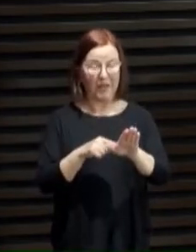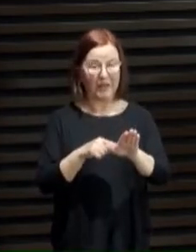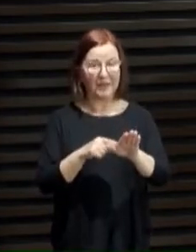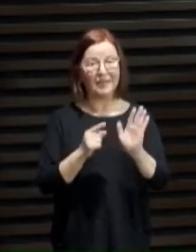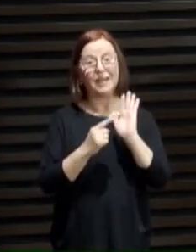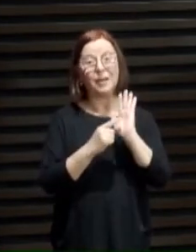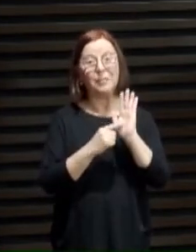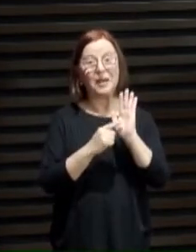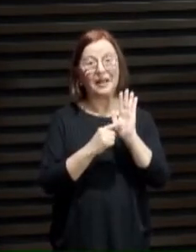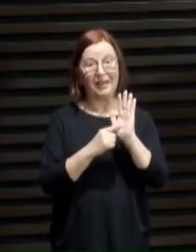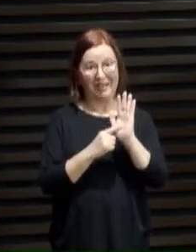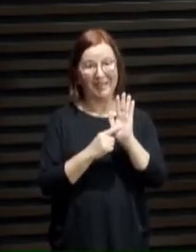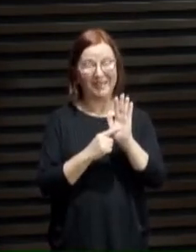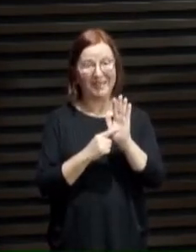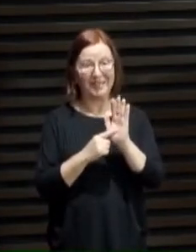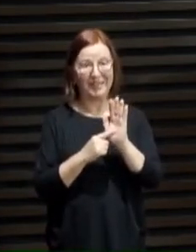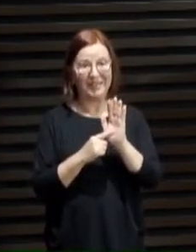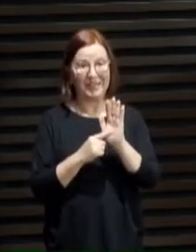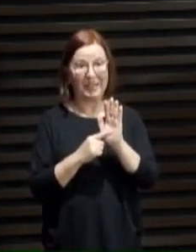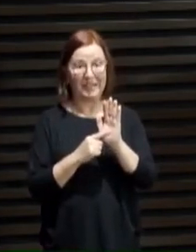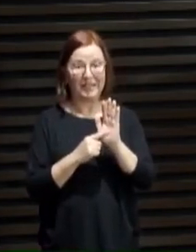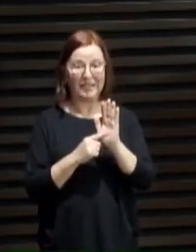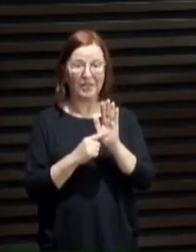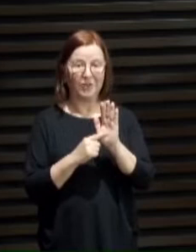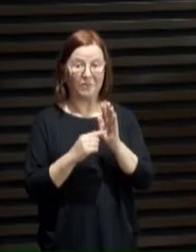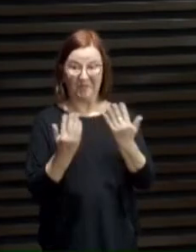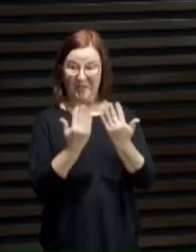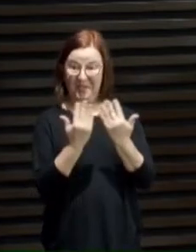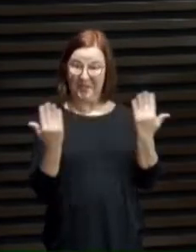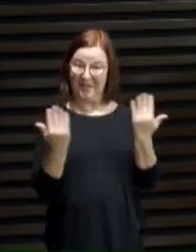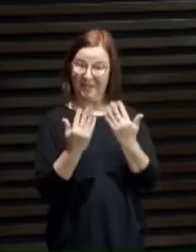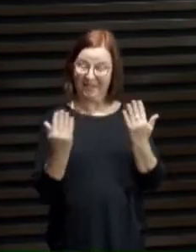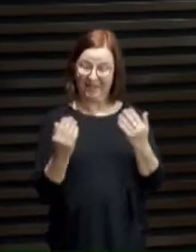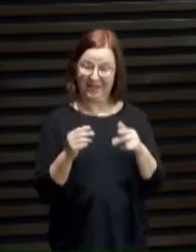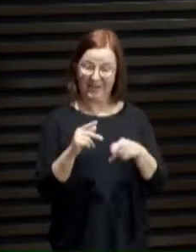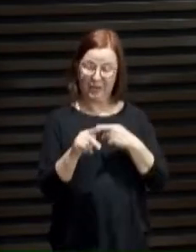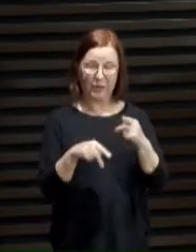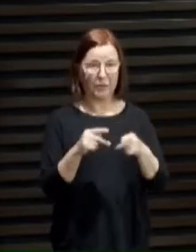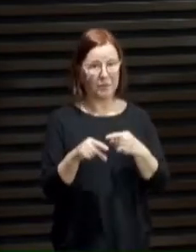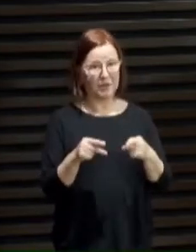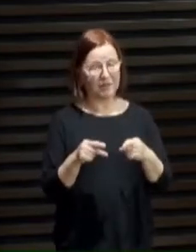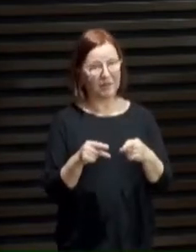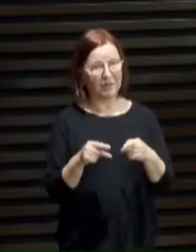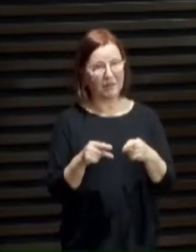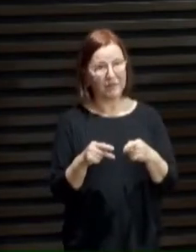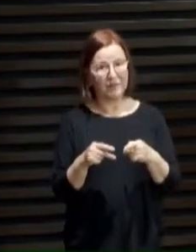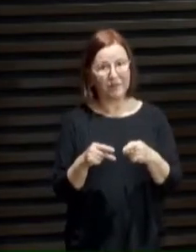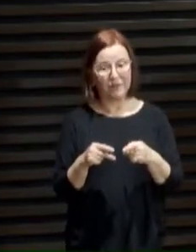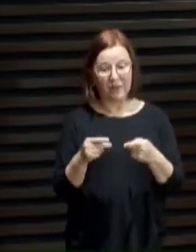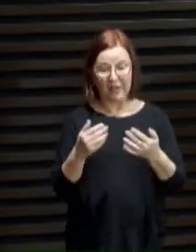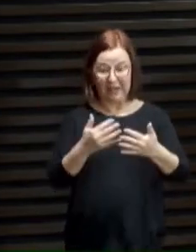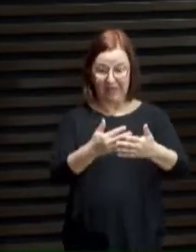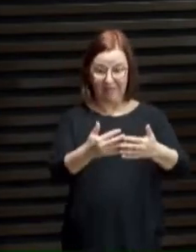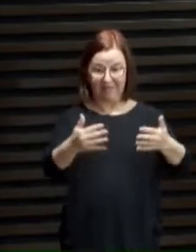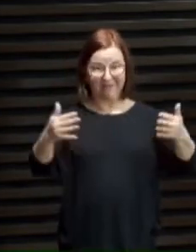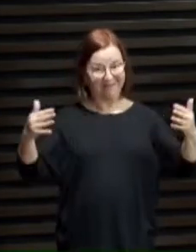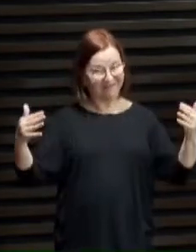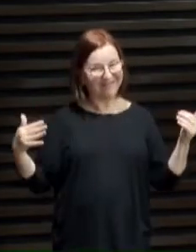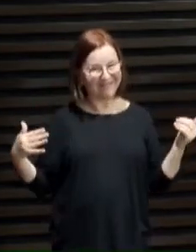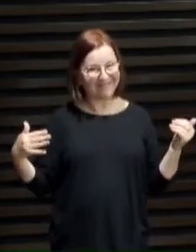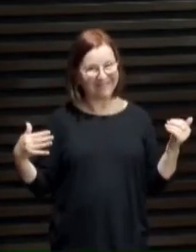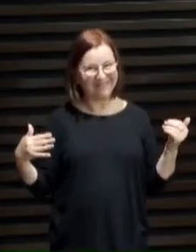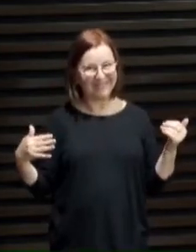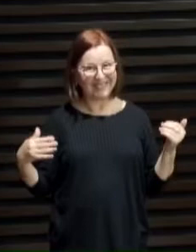ficam ali na frente de todos aqueles que não foram convidados para ceiar, mas que estão ao redor